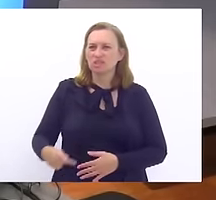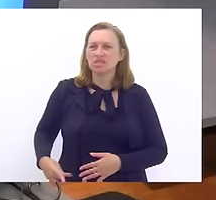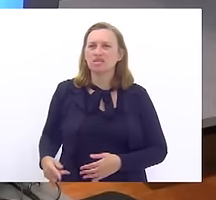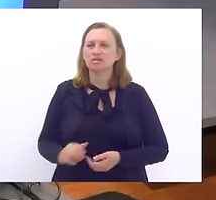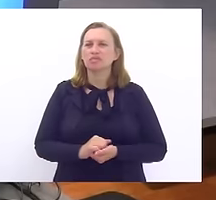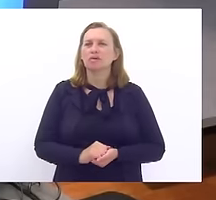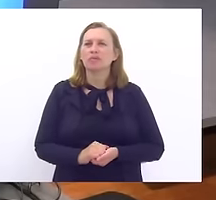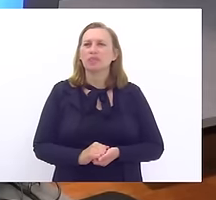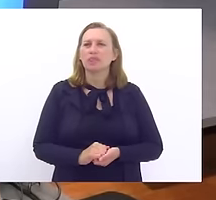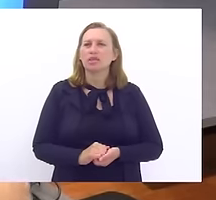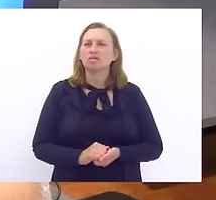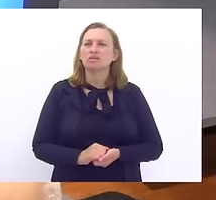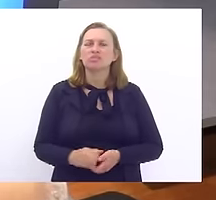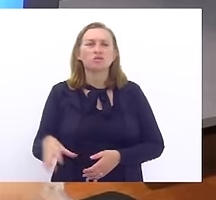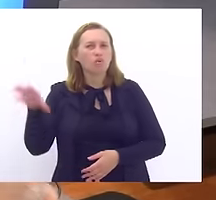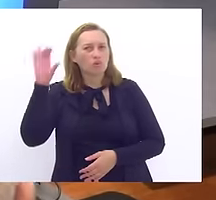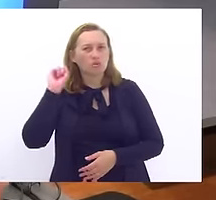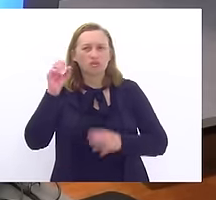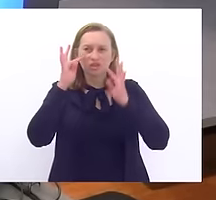positivo